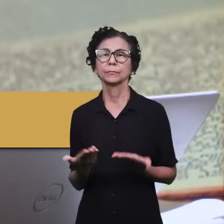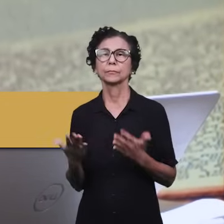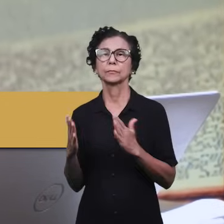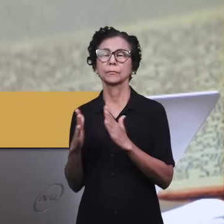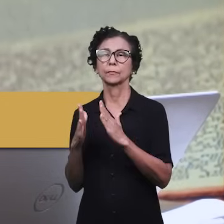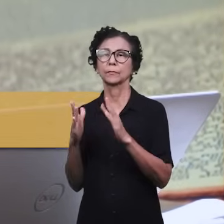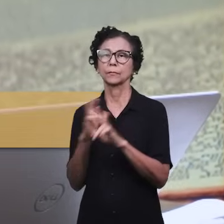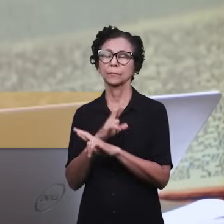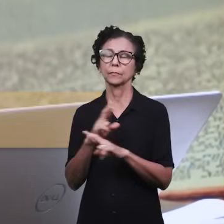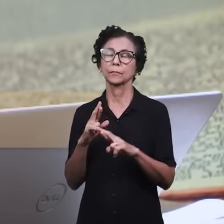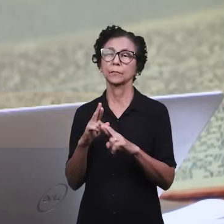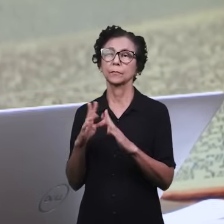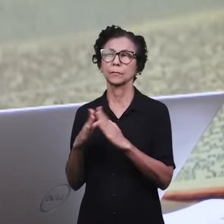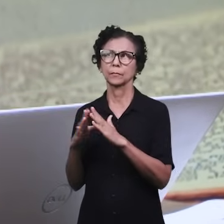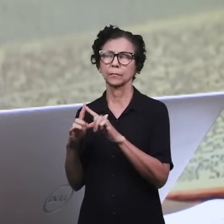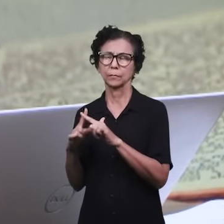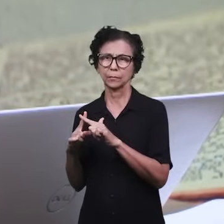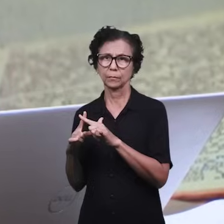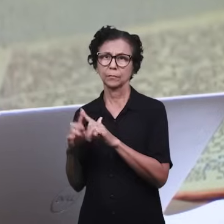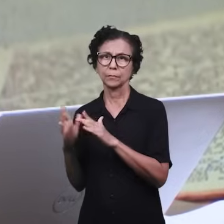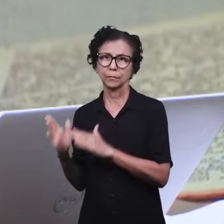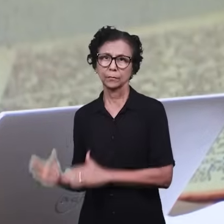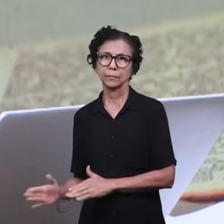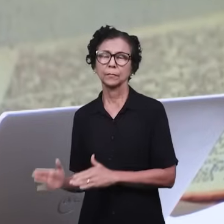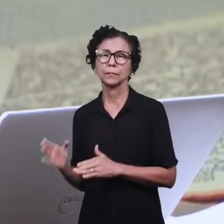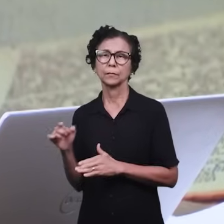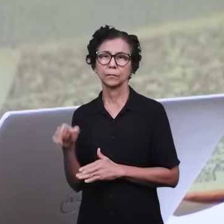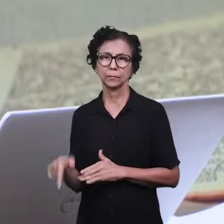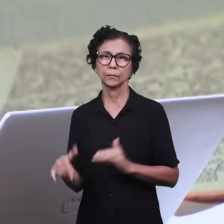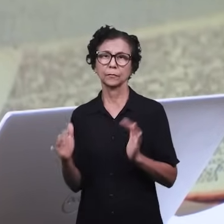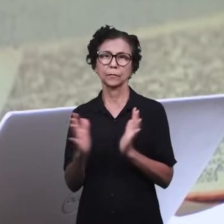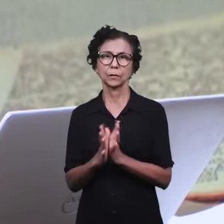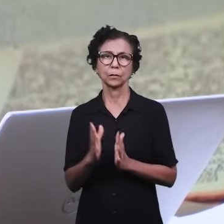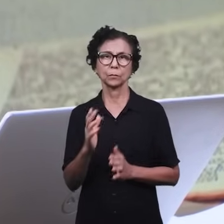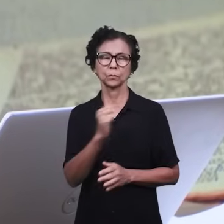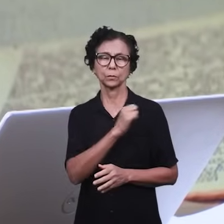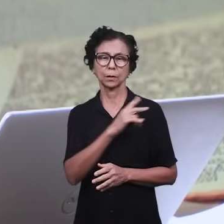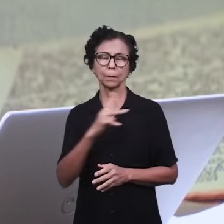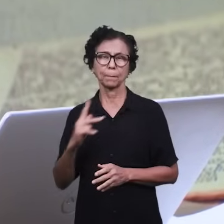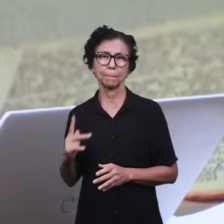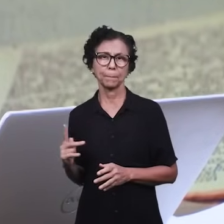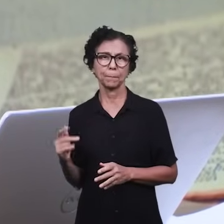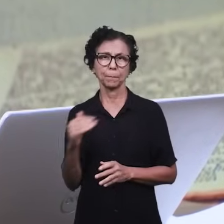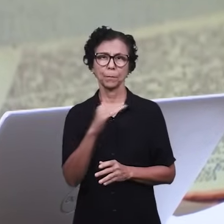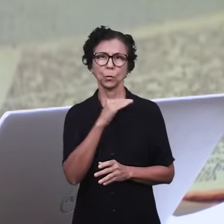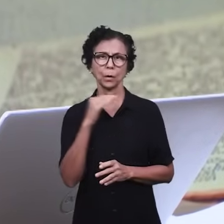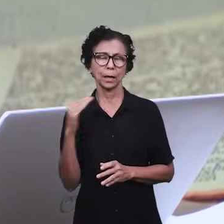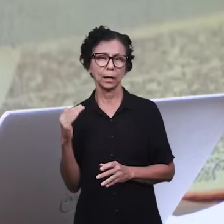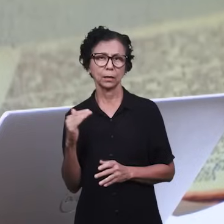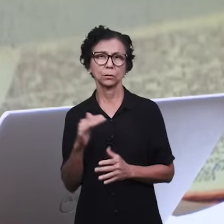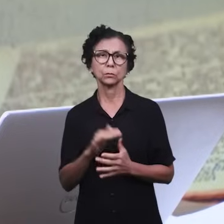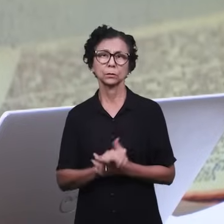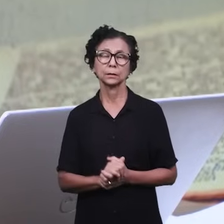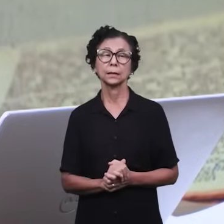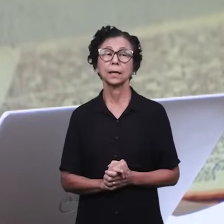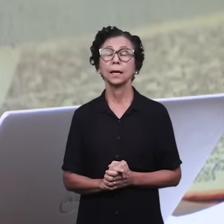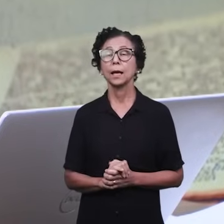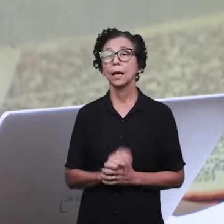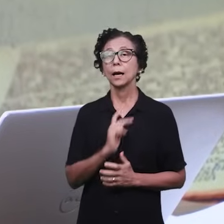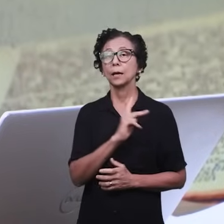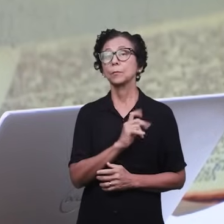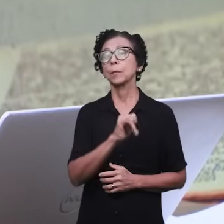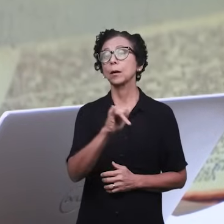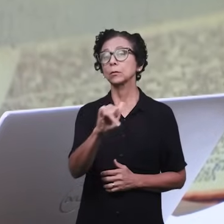já da igreja, do cristianismo, logo depois da partida dos apóstolos, né? O apóstolo Paulo falou, depois da minha partida,